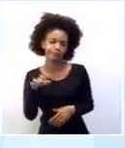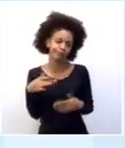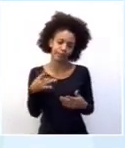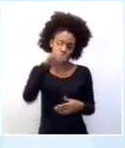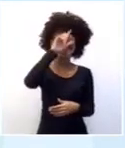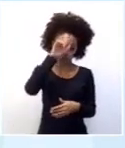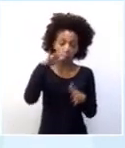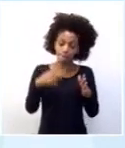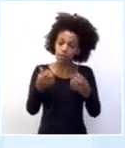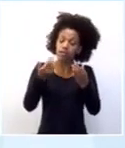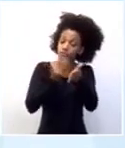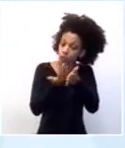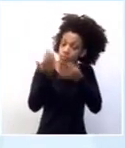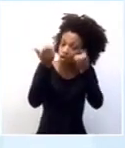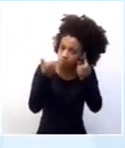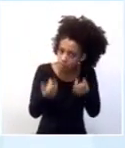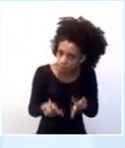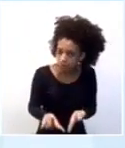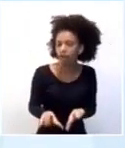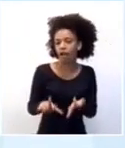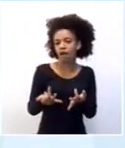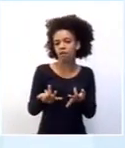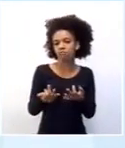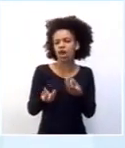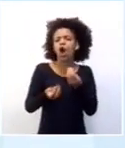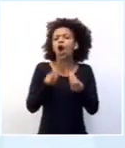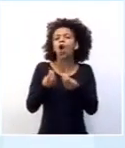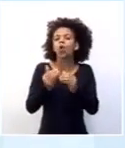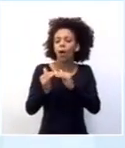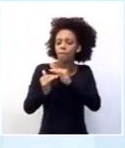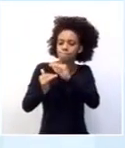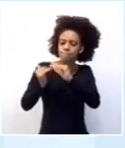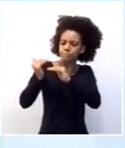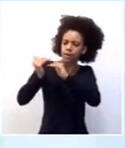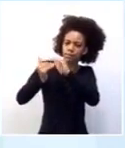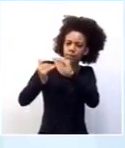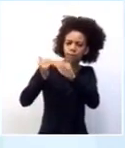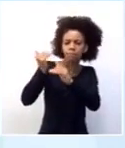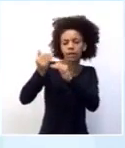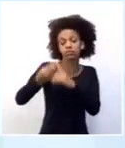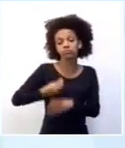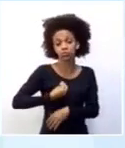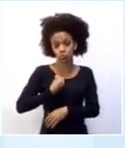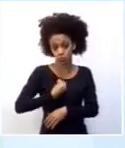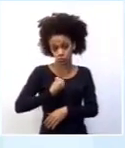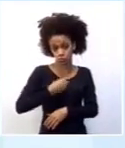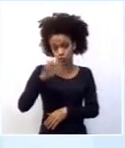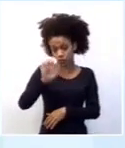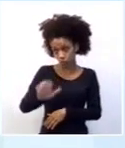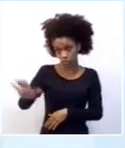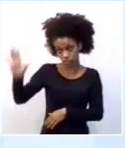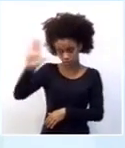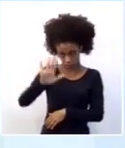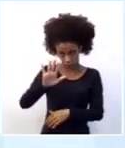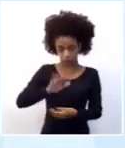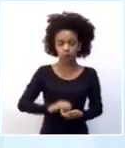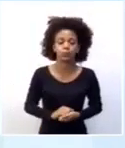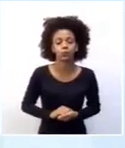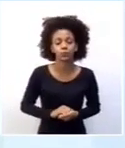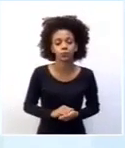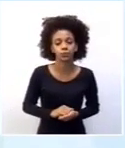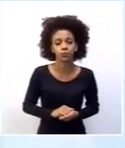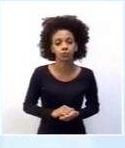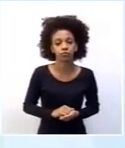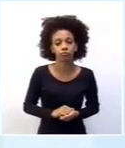desse Egito, né, e de como ele começa a se estruturar como civilização, como Estado. Para a